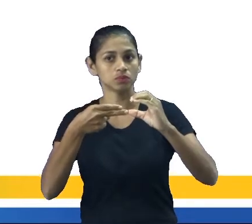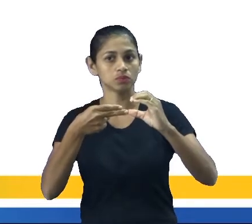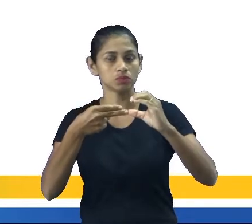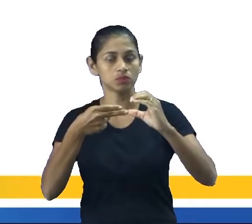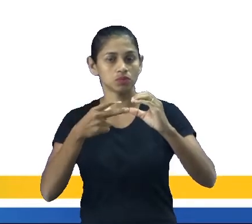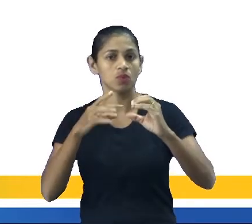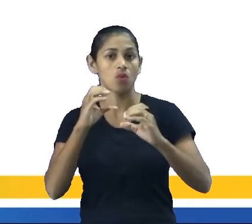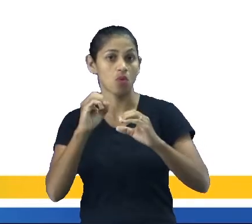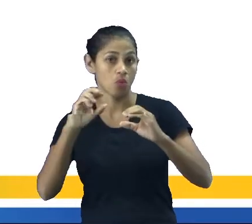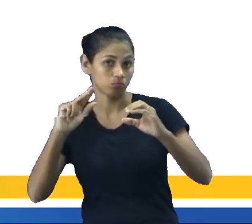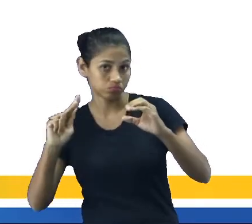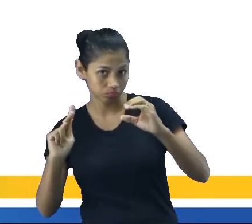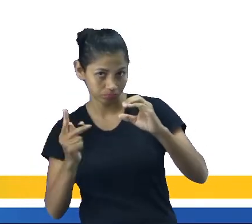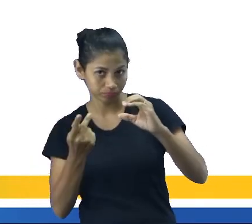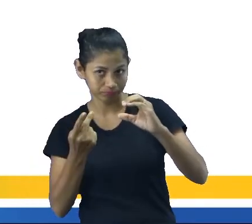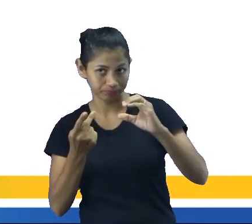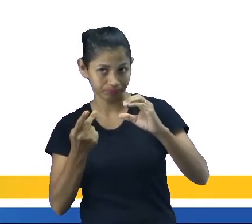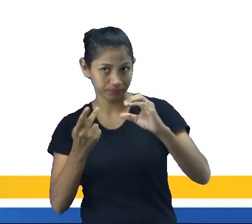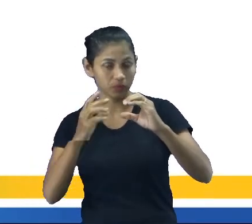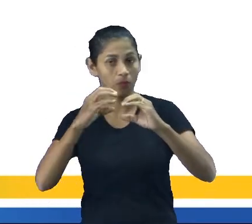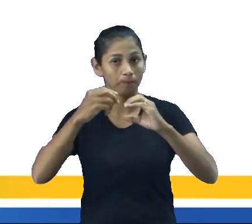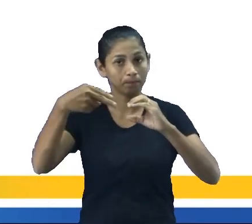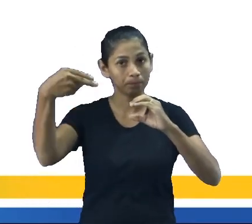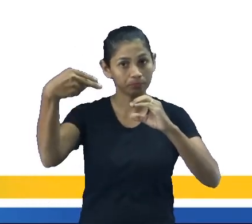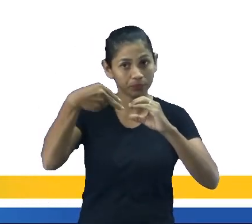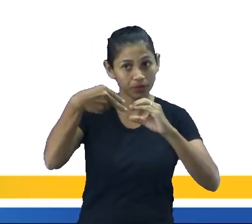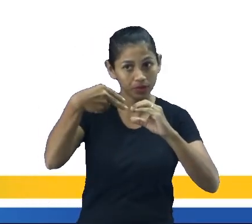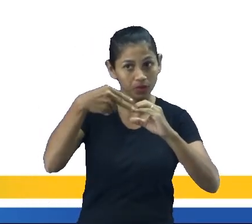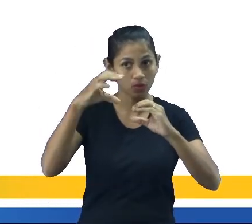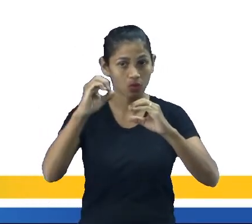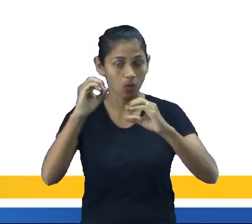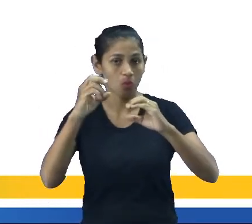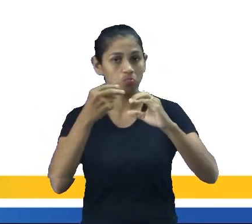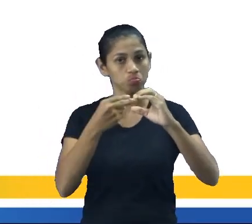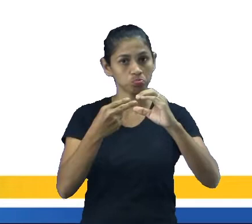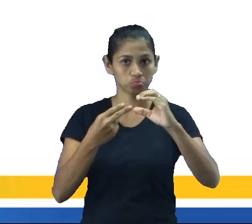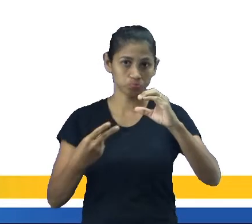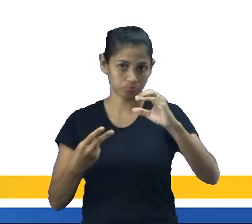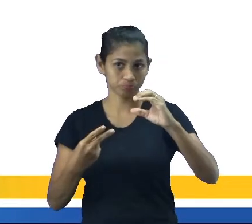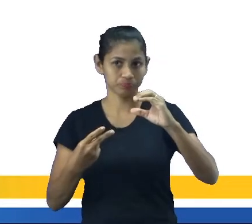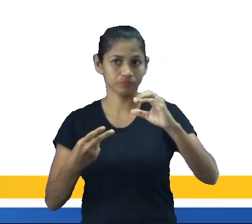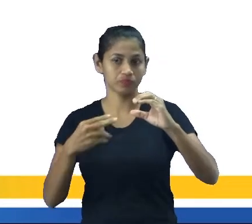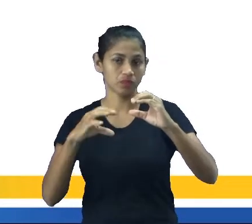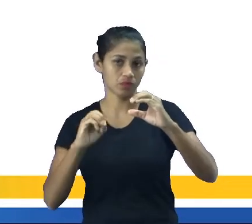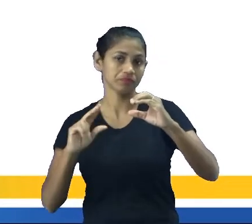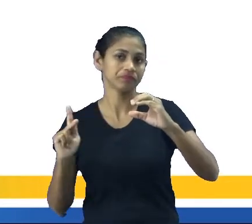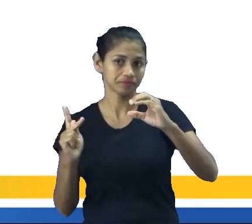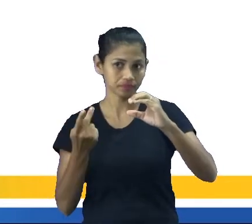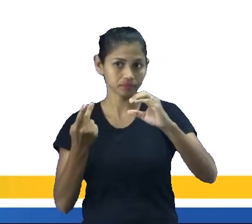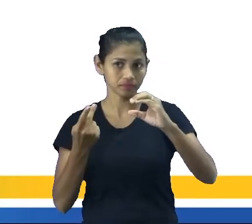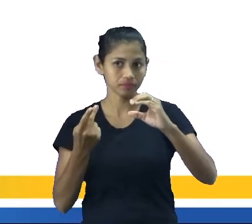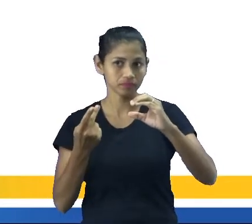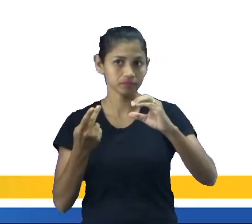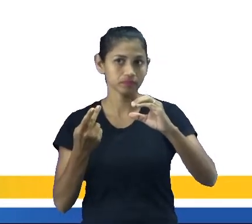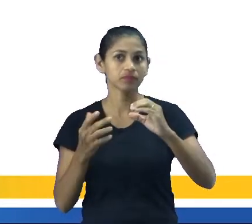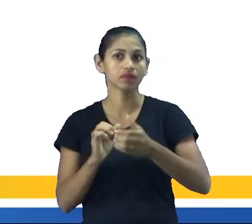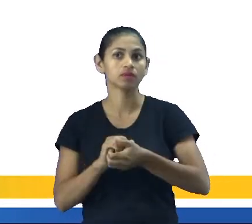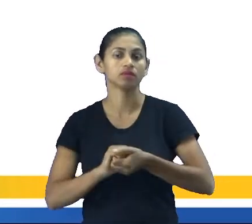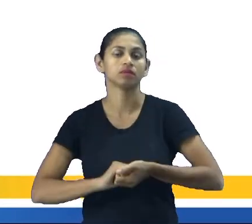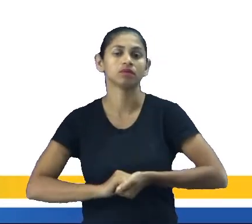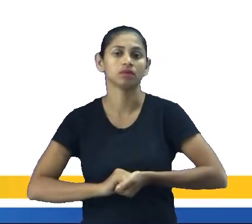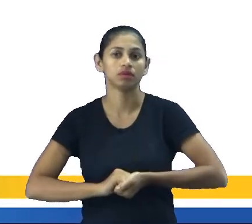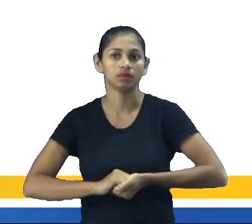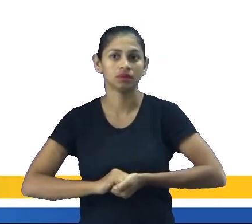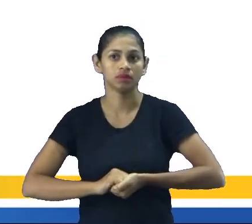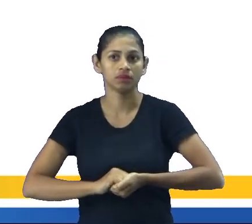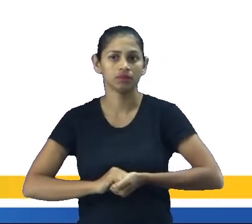OH. Então, sempre quando tiver uma dupla O e um OH, a gente considera ele um ácido